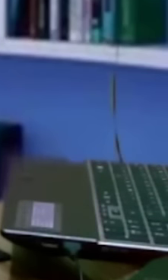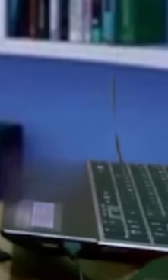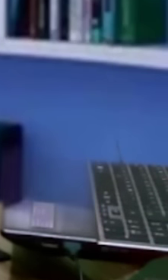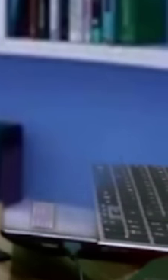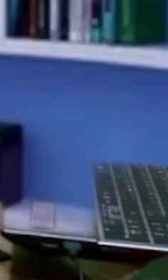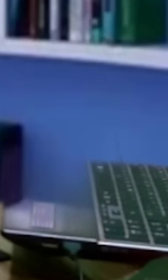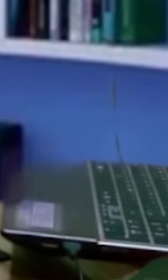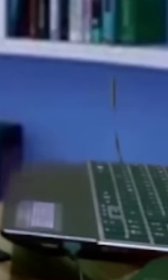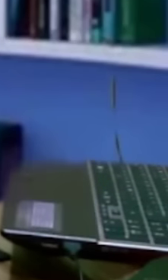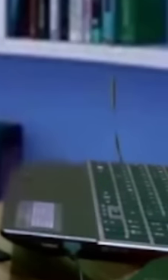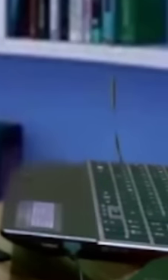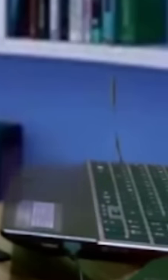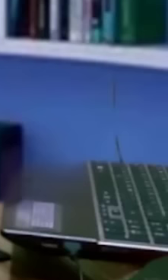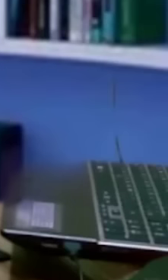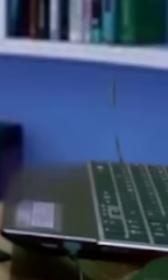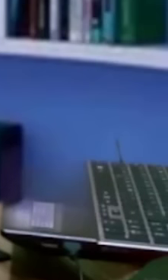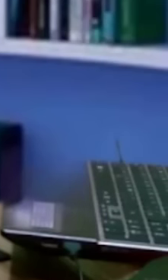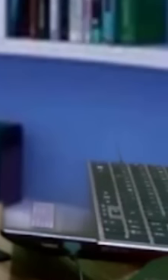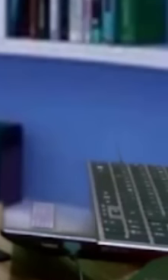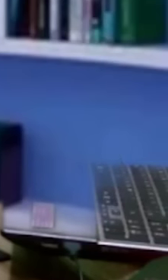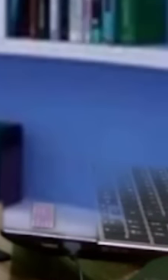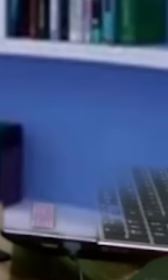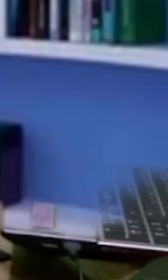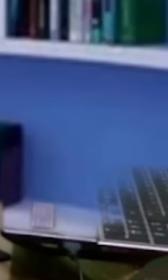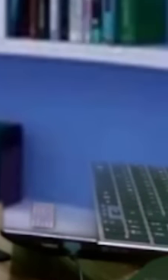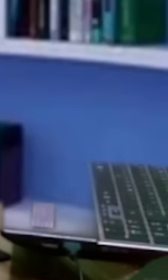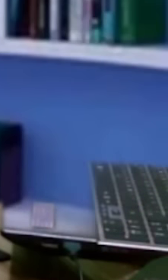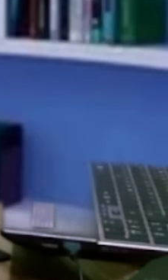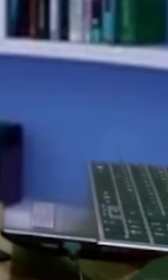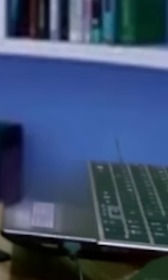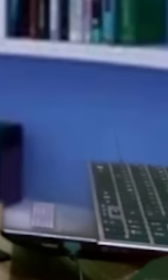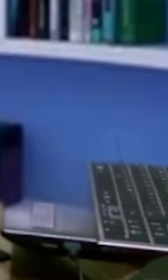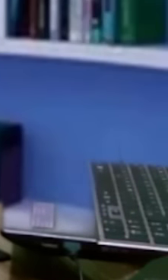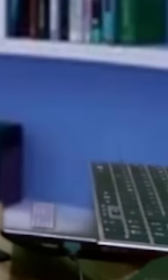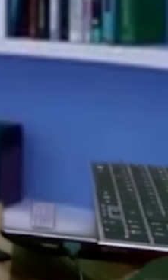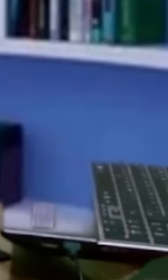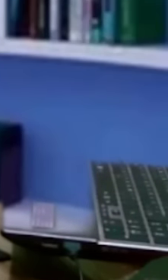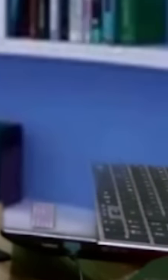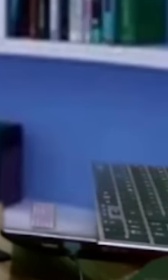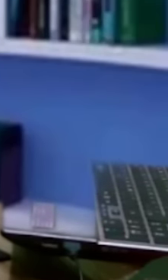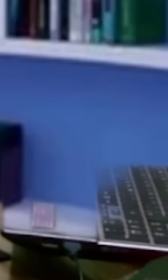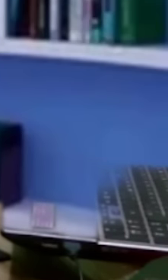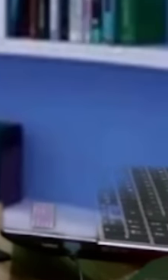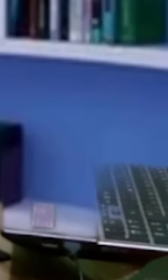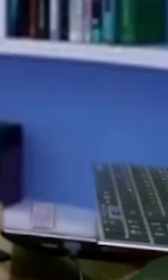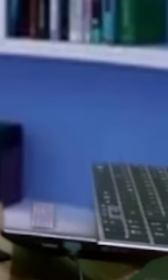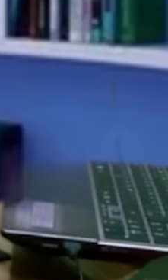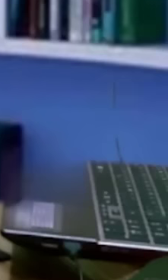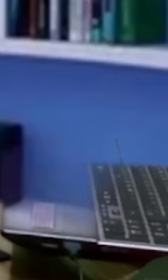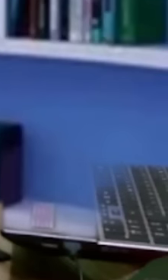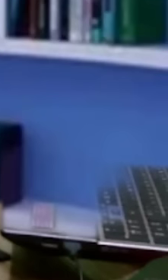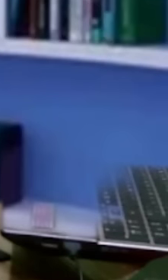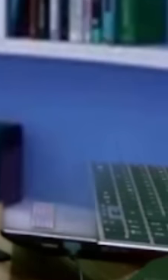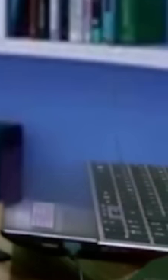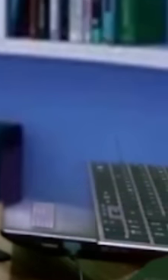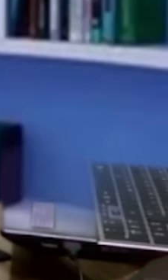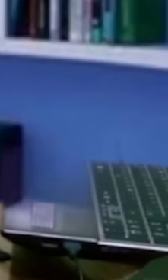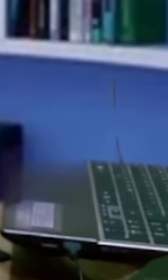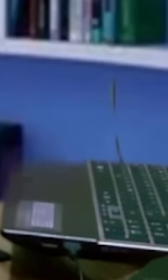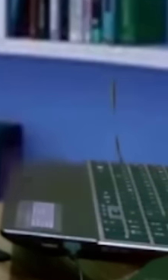honra de assistir a esse vídeo. Meus amigos, esse vídeo é simplesmente sensacional. O ministro do